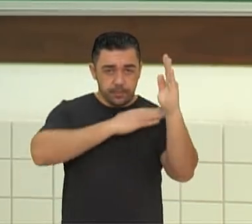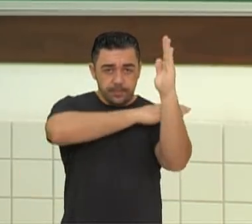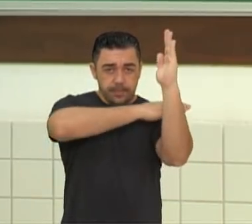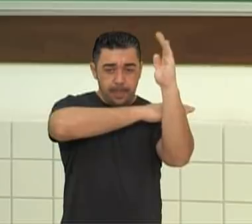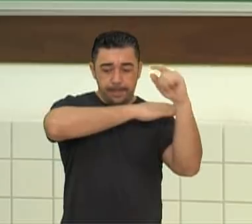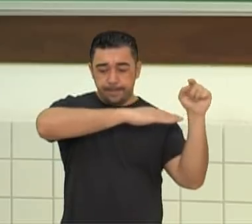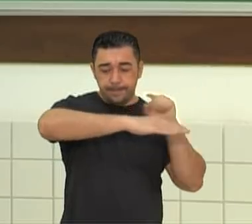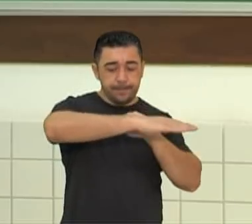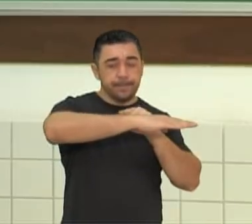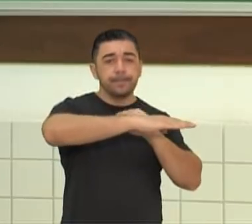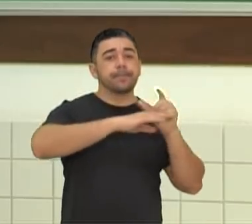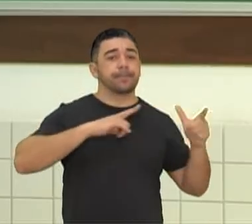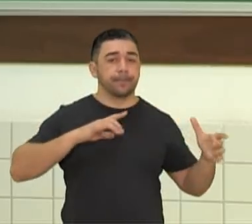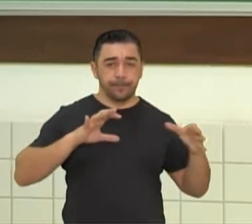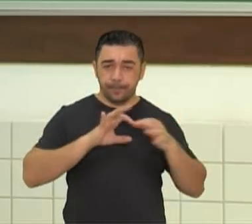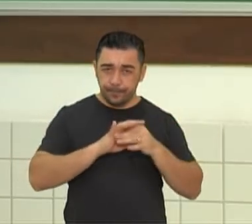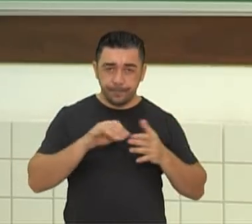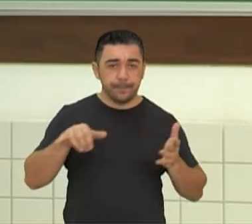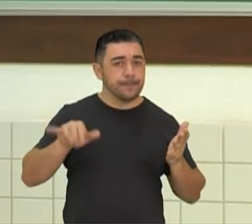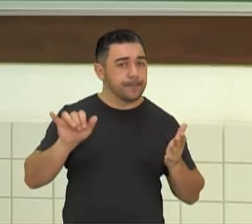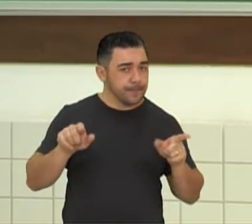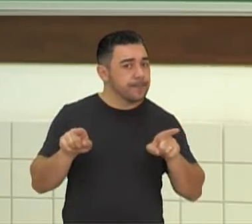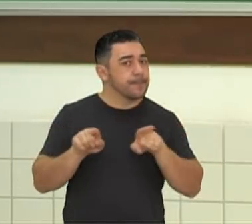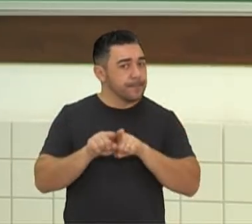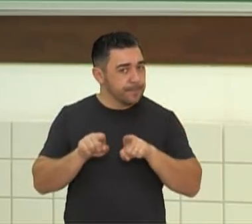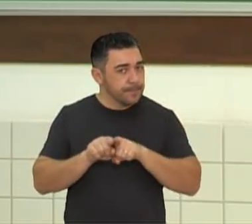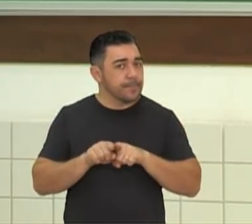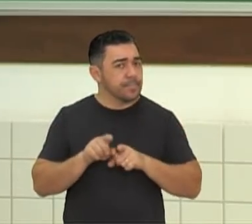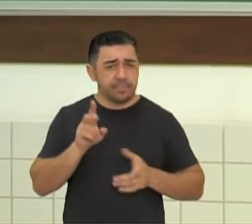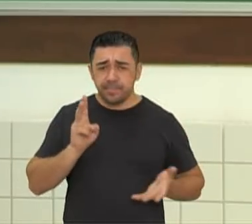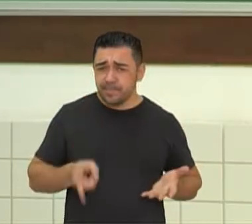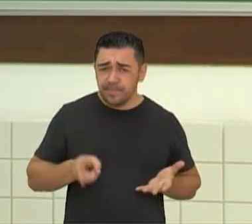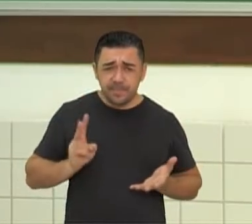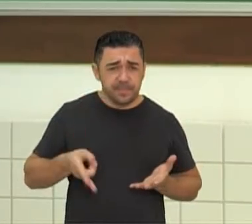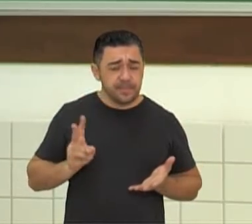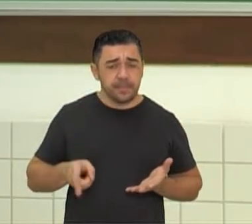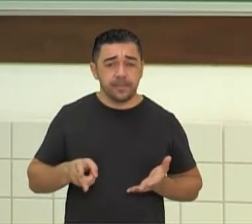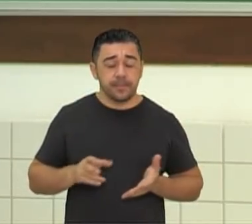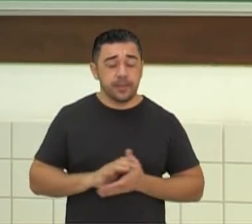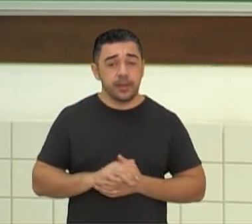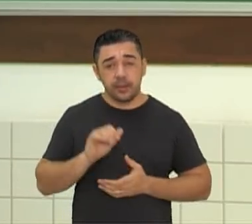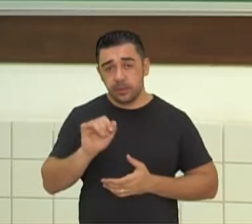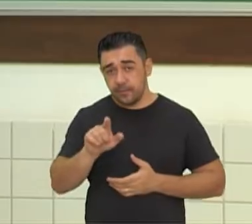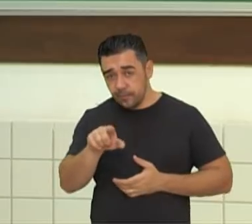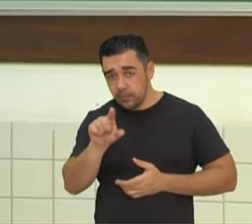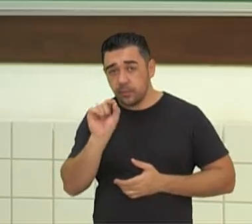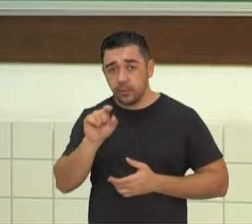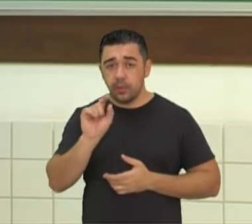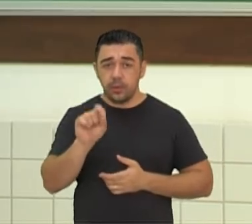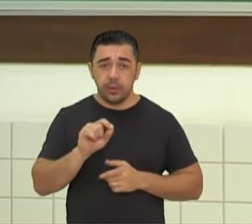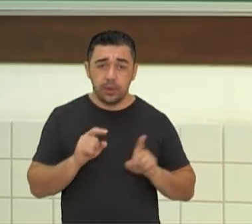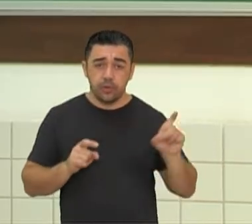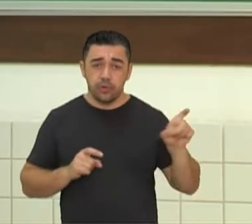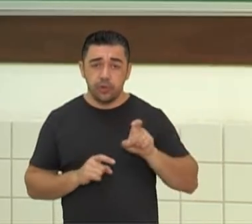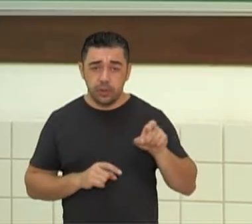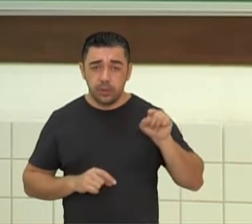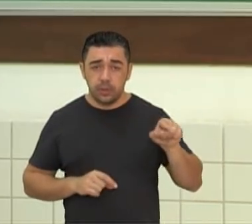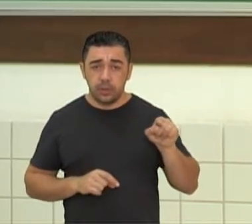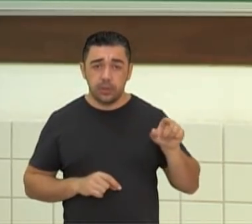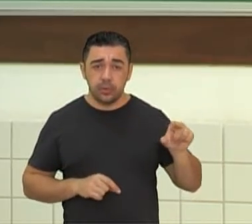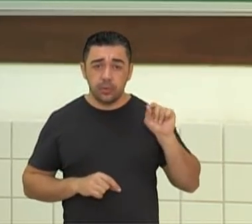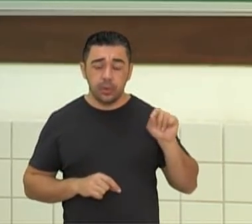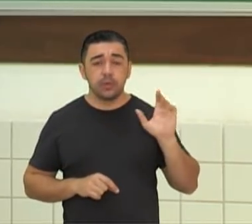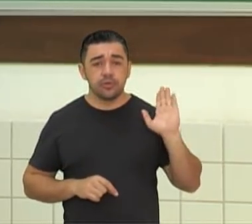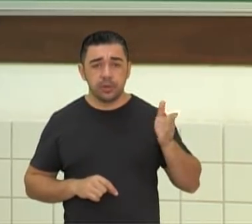estar associada com um y no eixo das ordenadas. Isso vai acontecer sempre. Então, se você escolher os valores de x, o que vai acontecer? Você vai ter